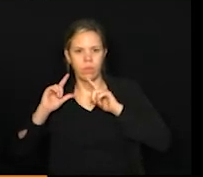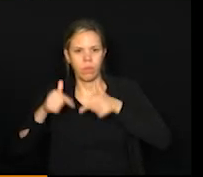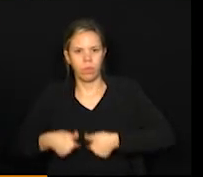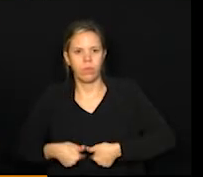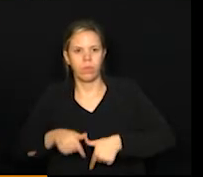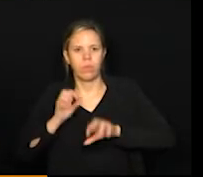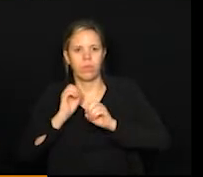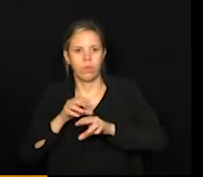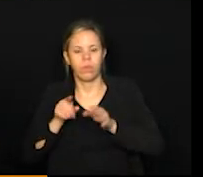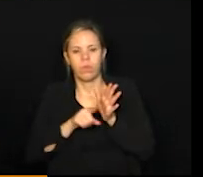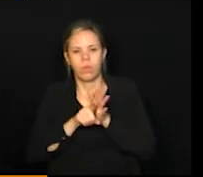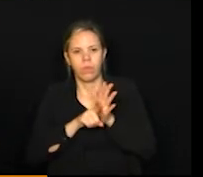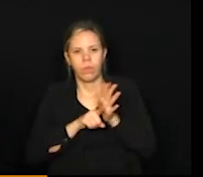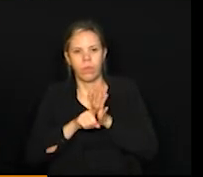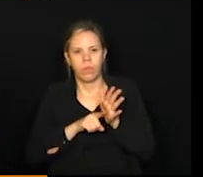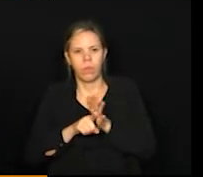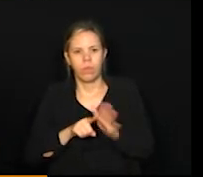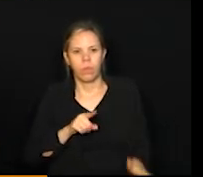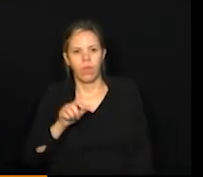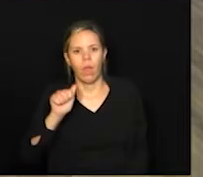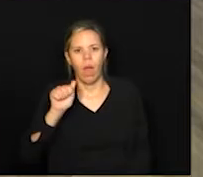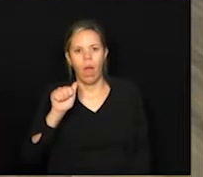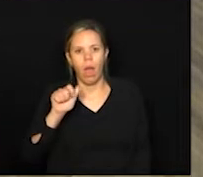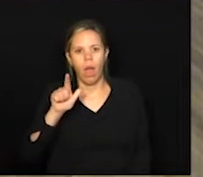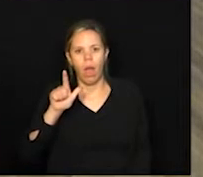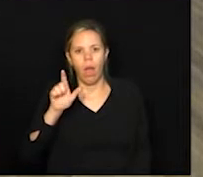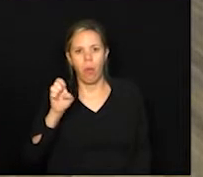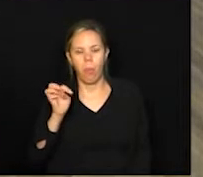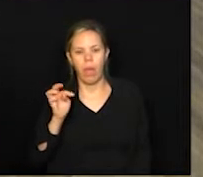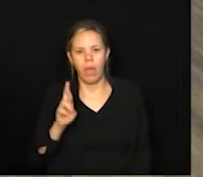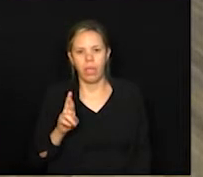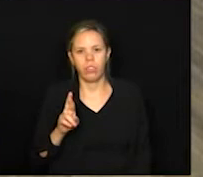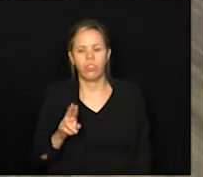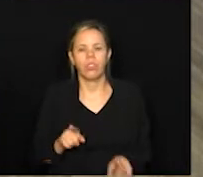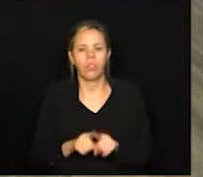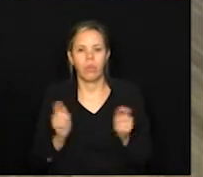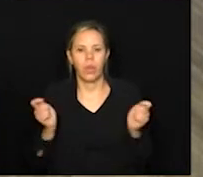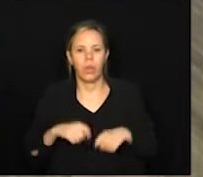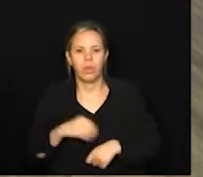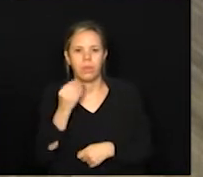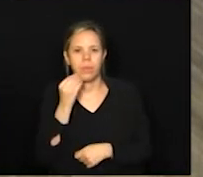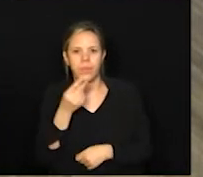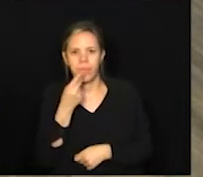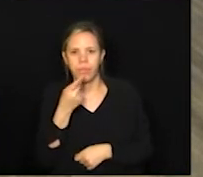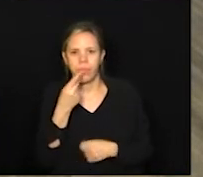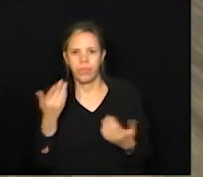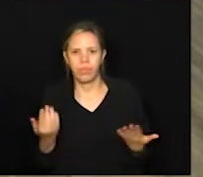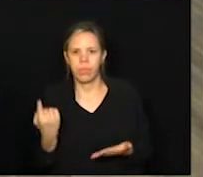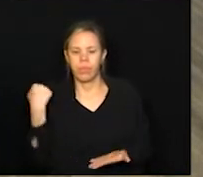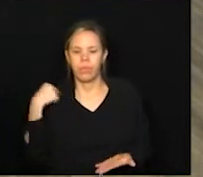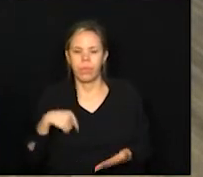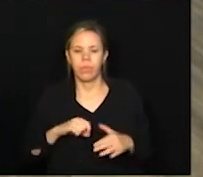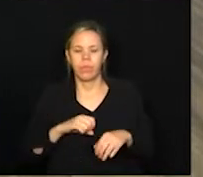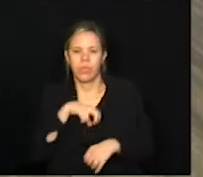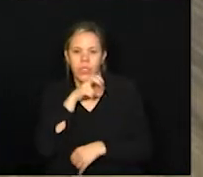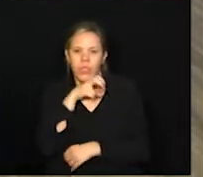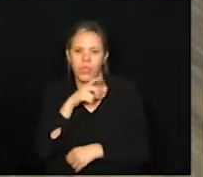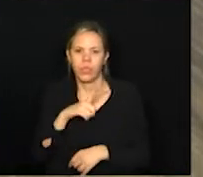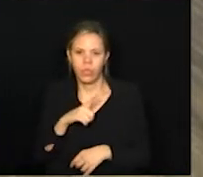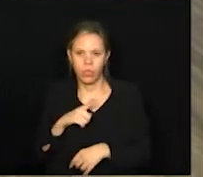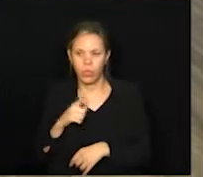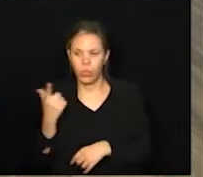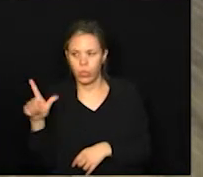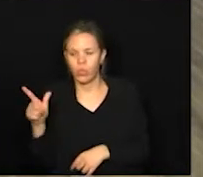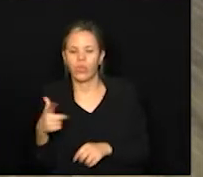Ensino e Pesquisa Albert Einstein. A gente aguarda aí mais uma possibilidade. Falamos agora há pouco da Coronavac, mas a gente tem